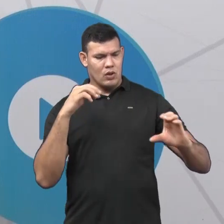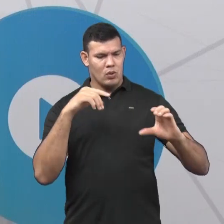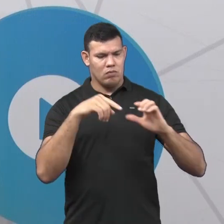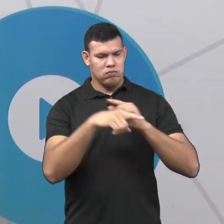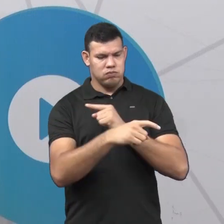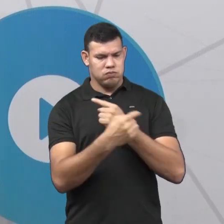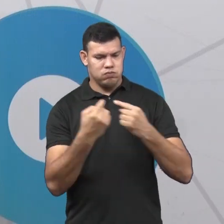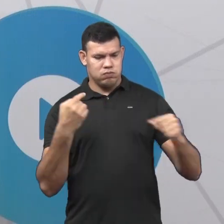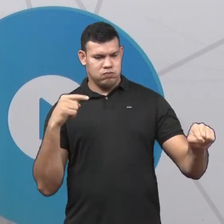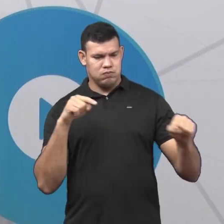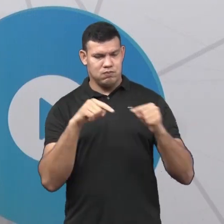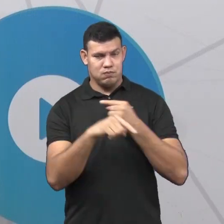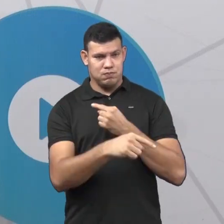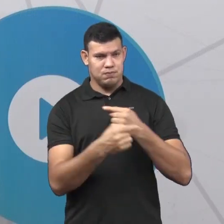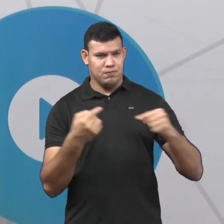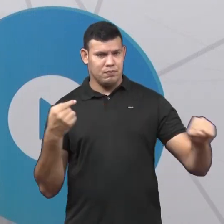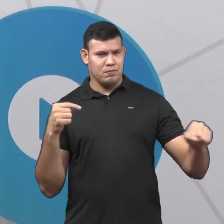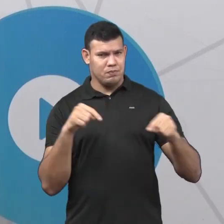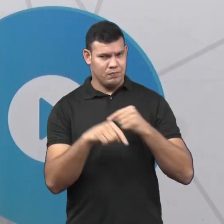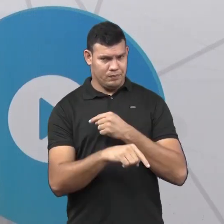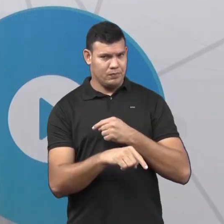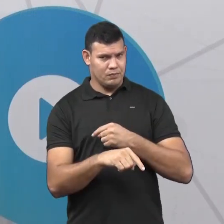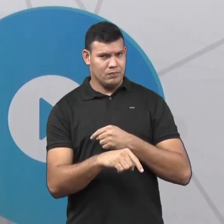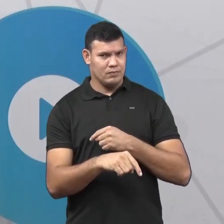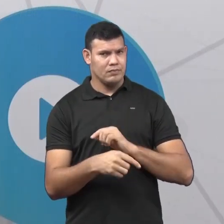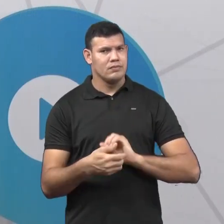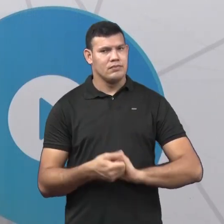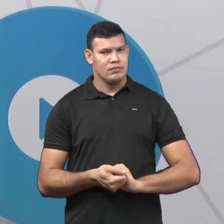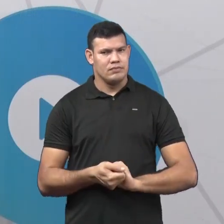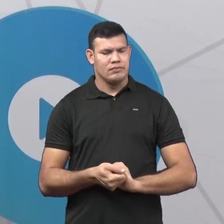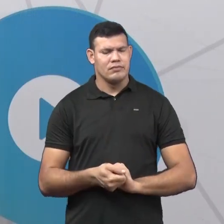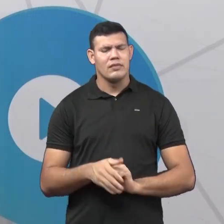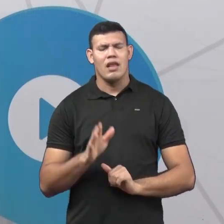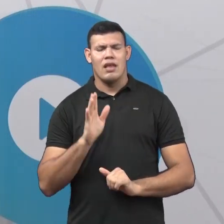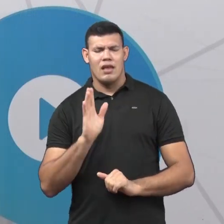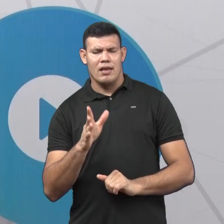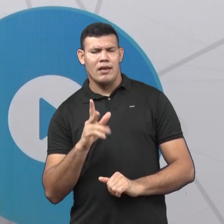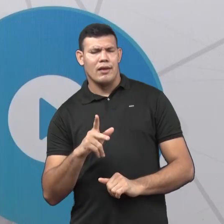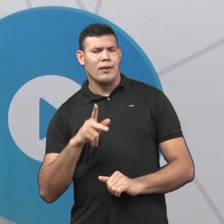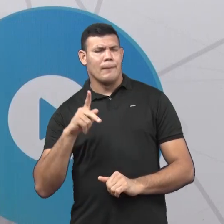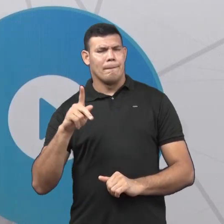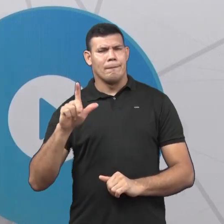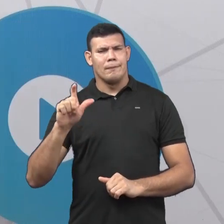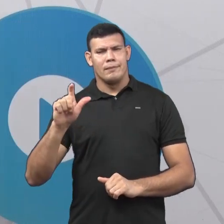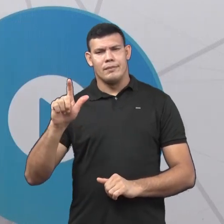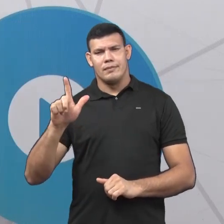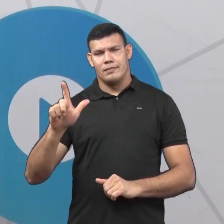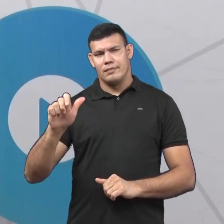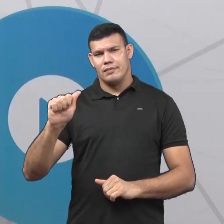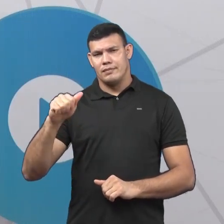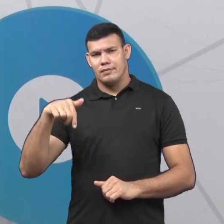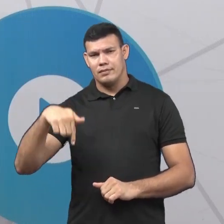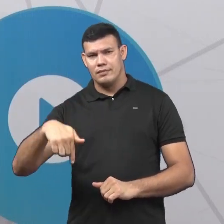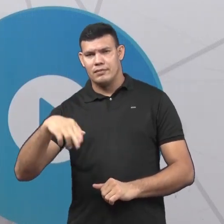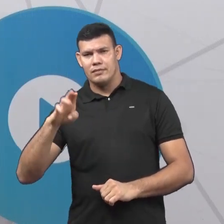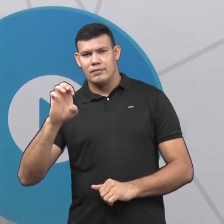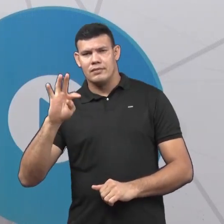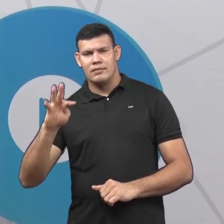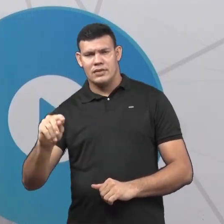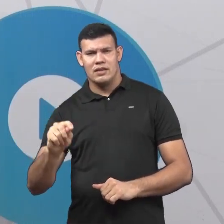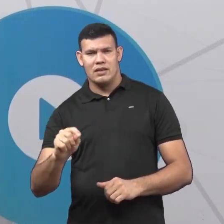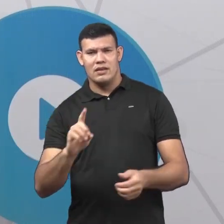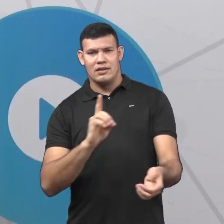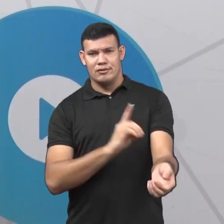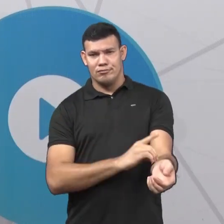nossa corrente sanguínea. Vocês já devem ter ouvido falar muito sobre plaquetas, principalmente quando a gente tem